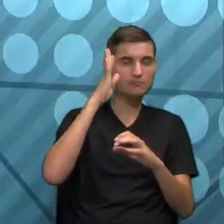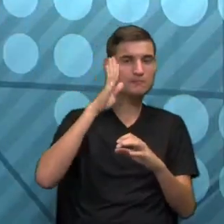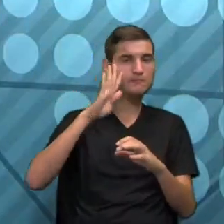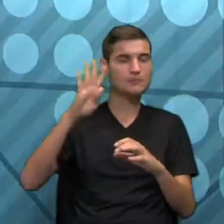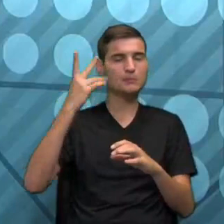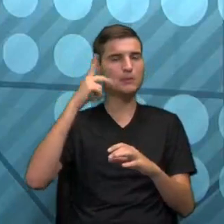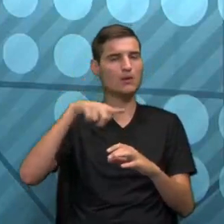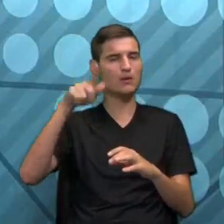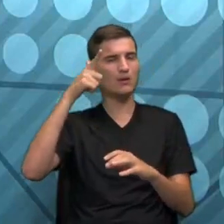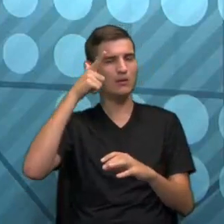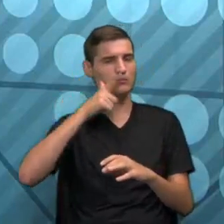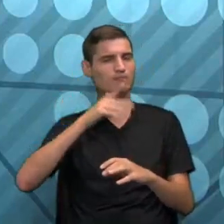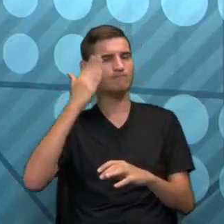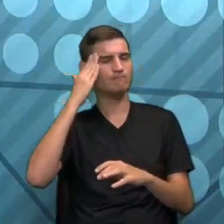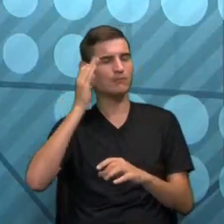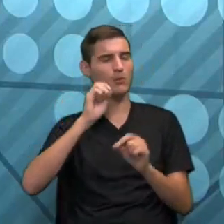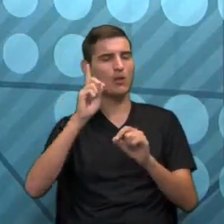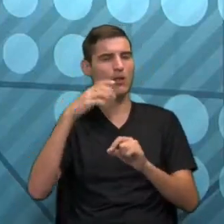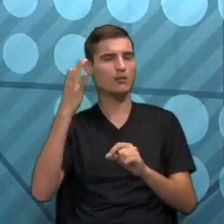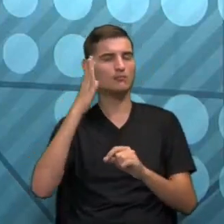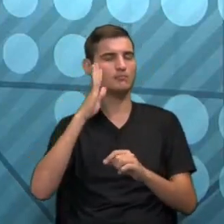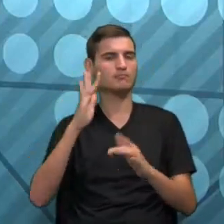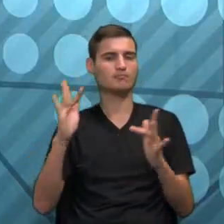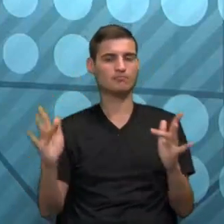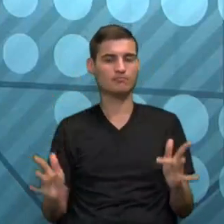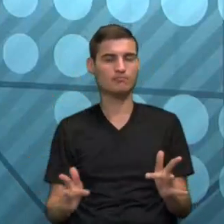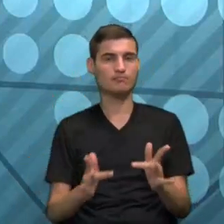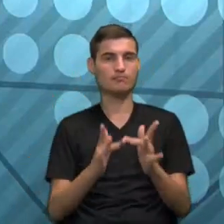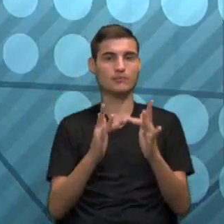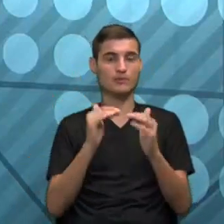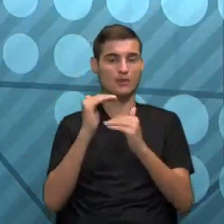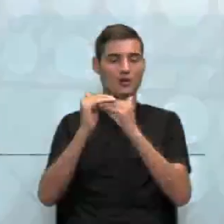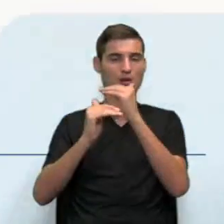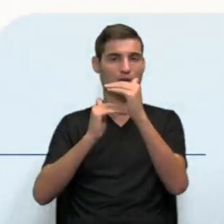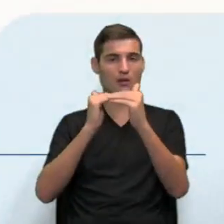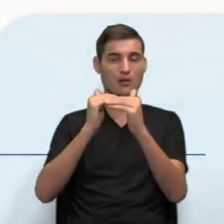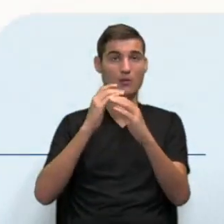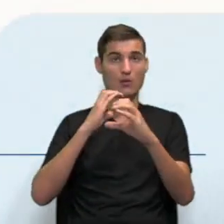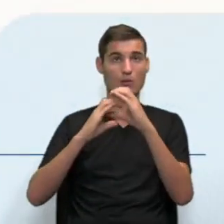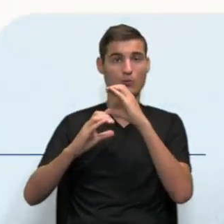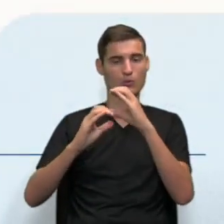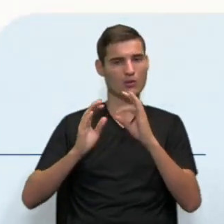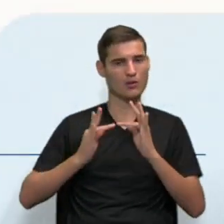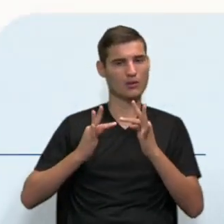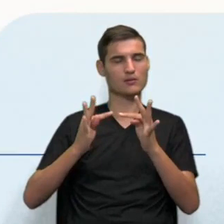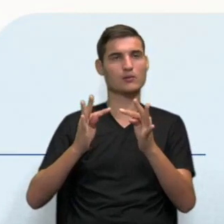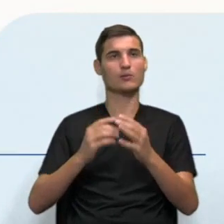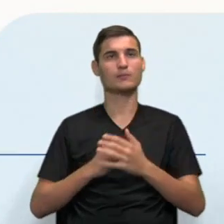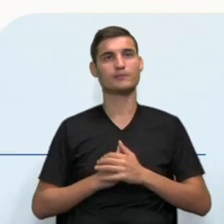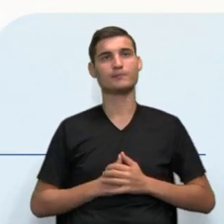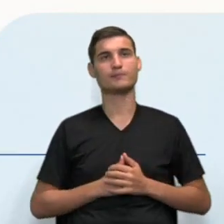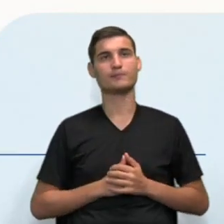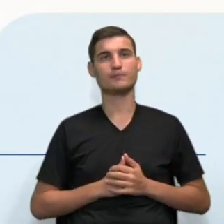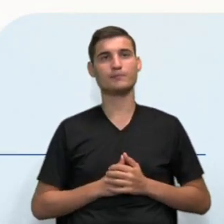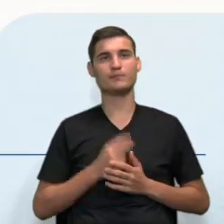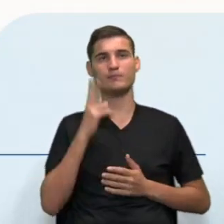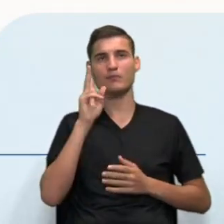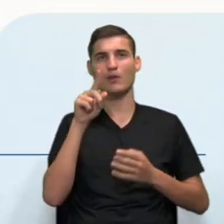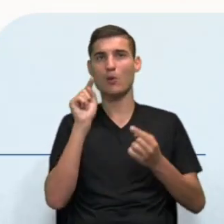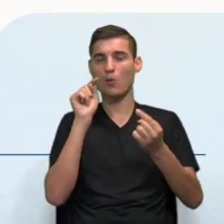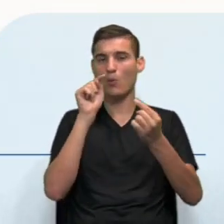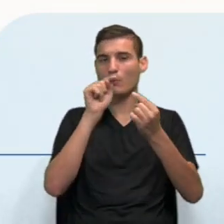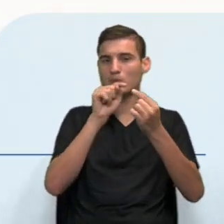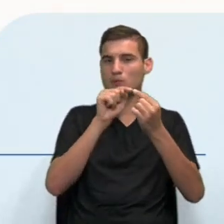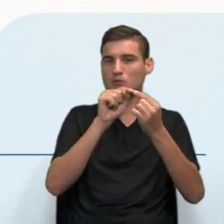você entender os princípios da telecomunicação. Observando aqui no slide, o que você consegue enxergar como o objetivo